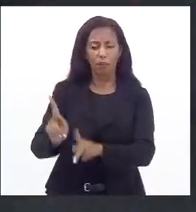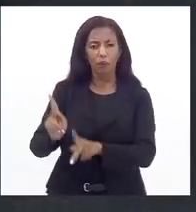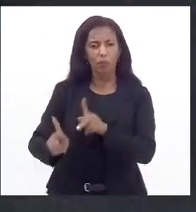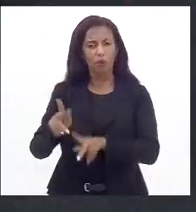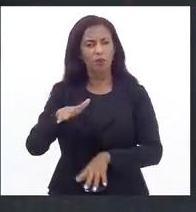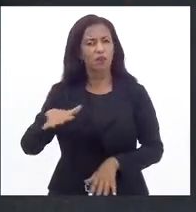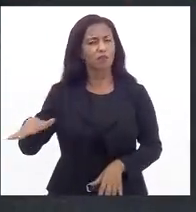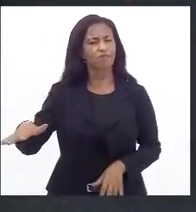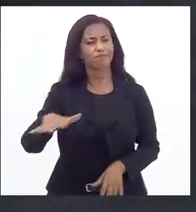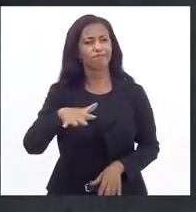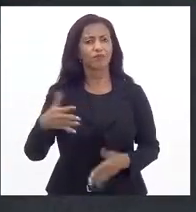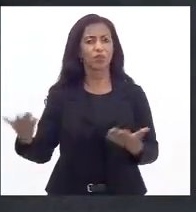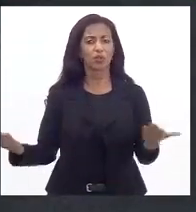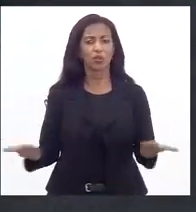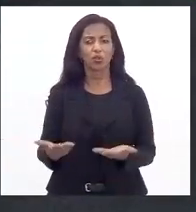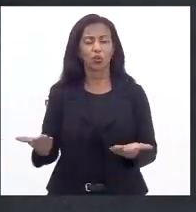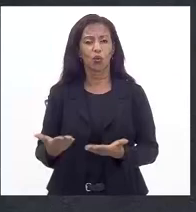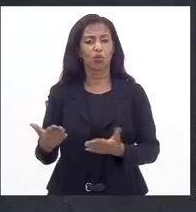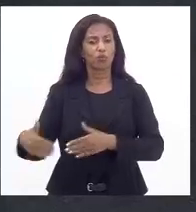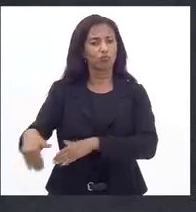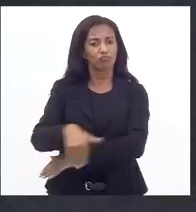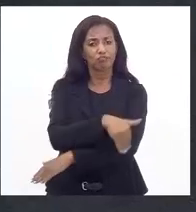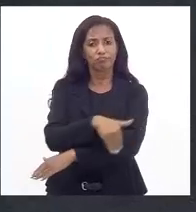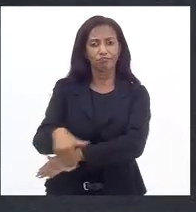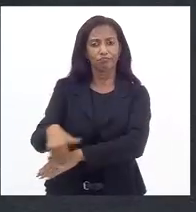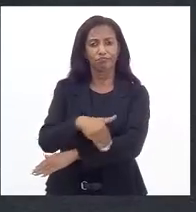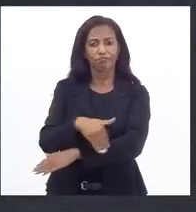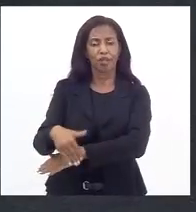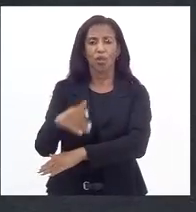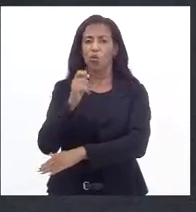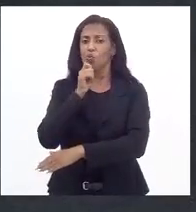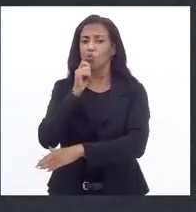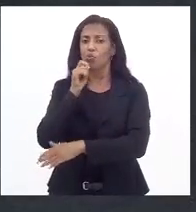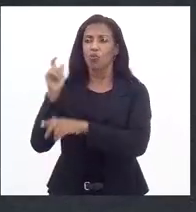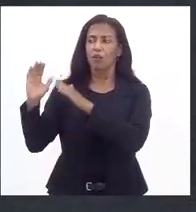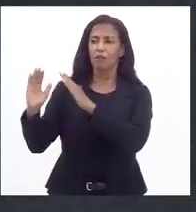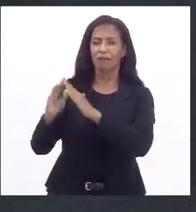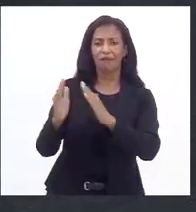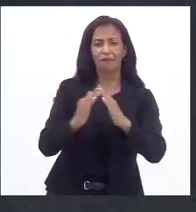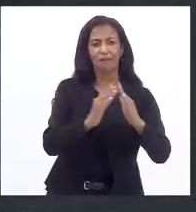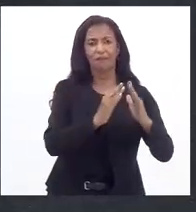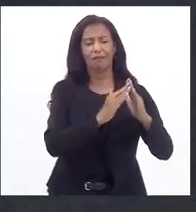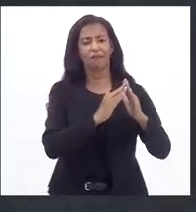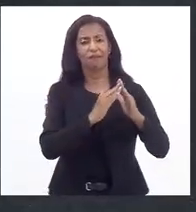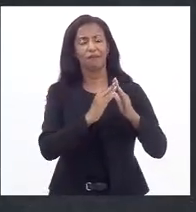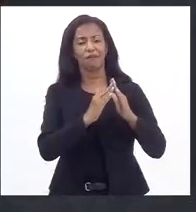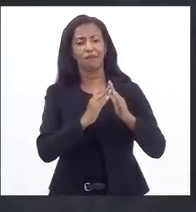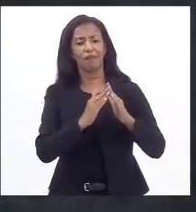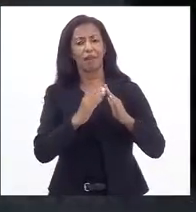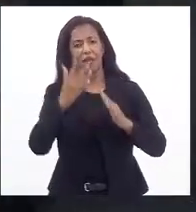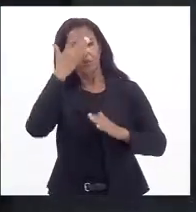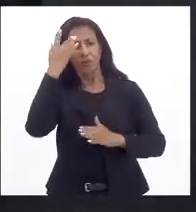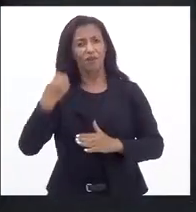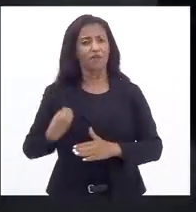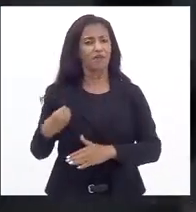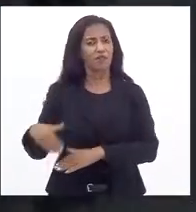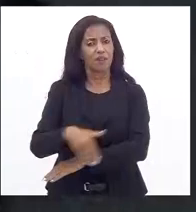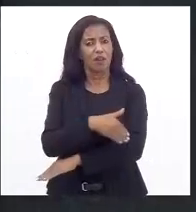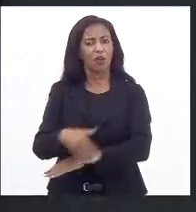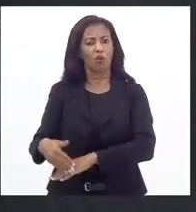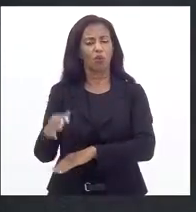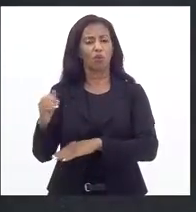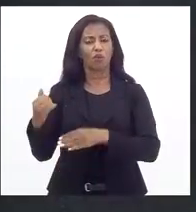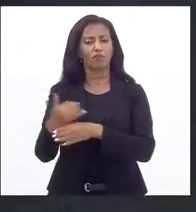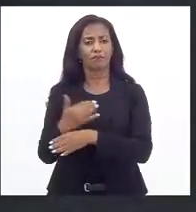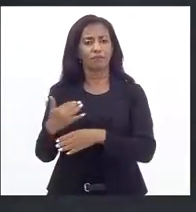imensa que hoje tá brigada nas marquises das diversas ruas da cidade do Rio de